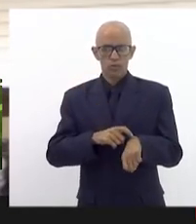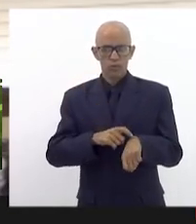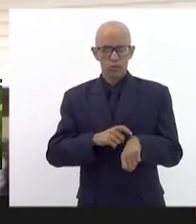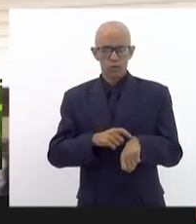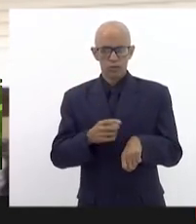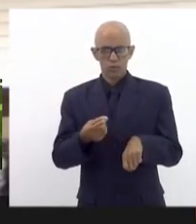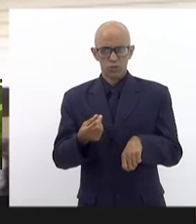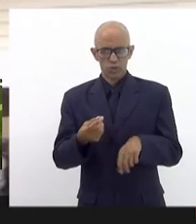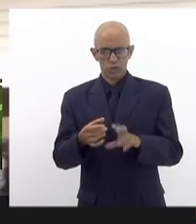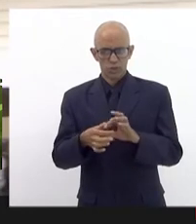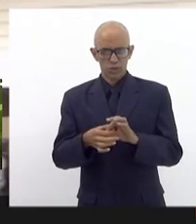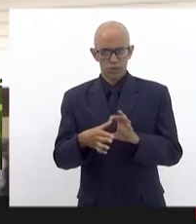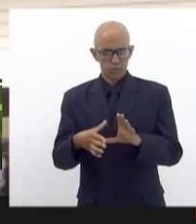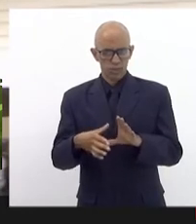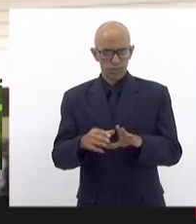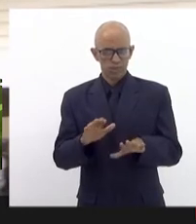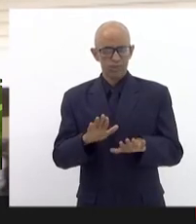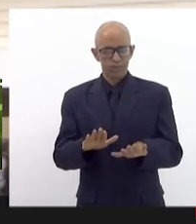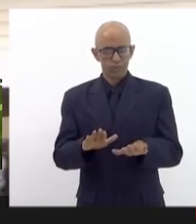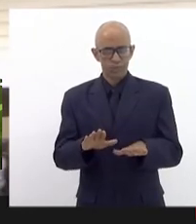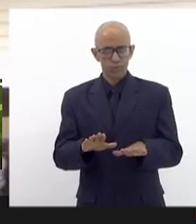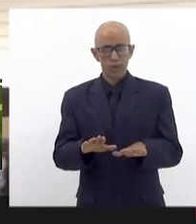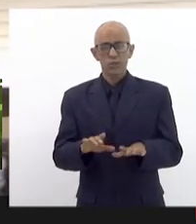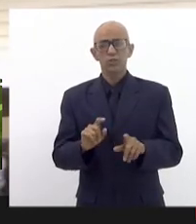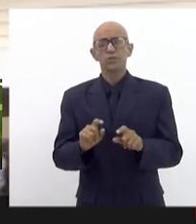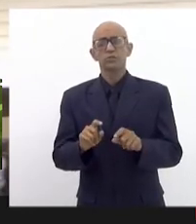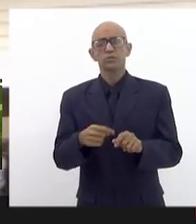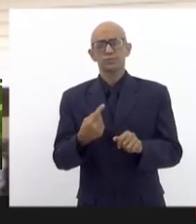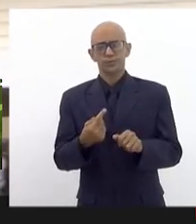liberados e sendo executados que não